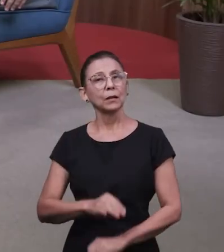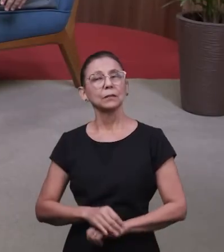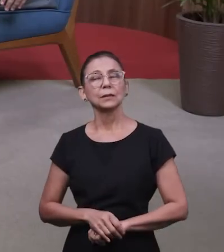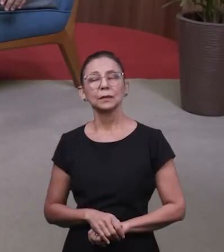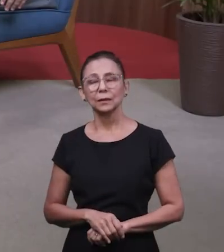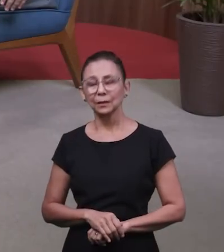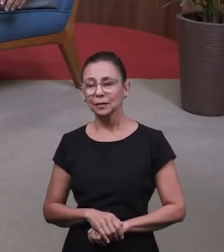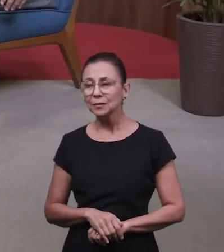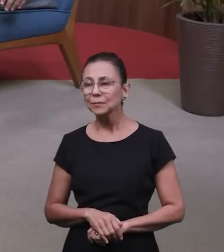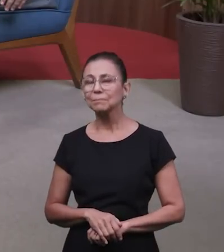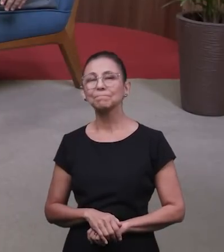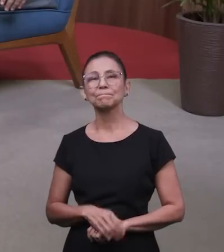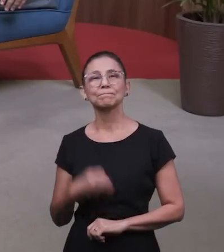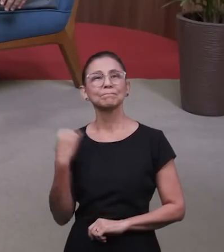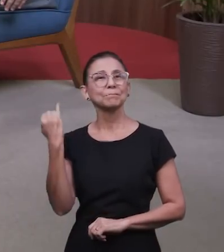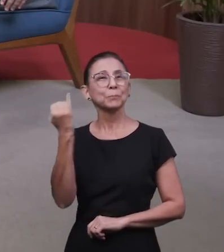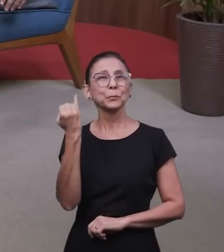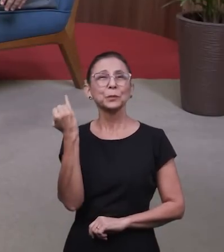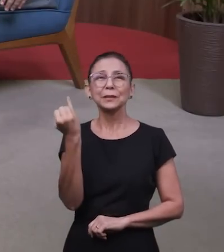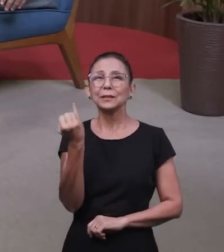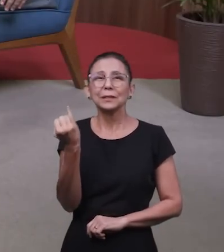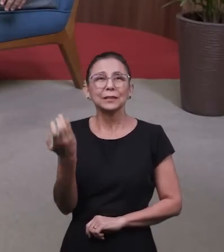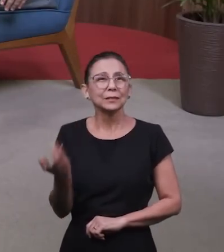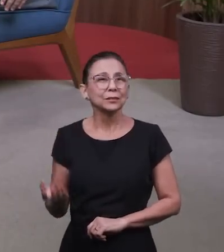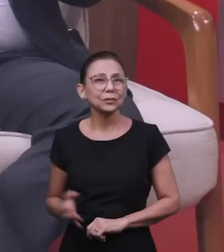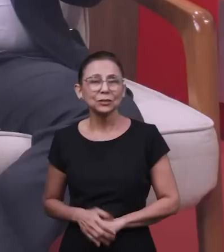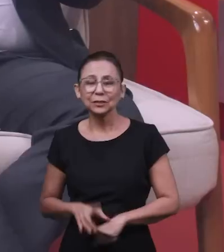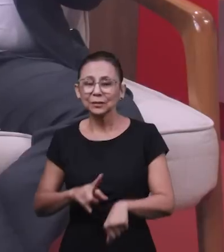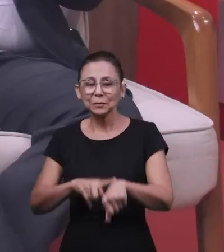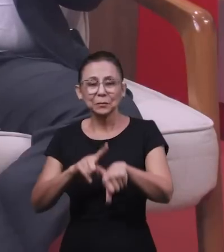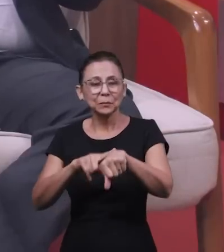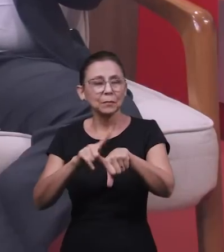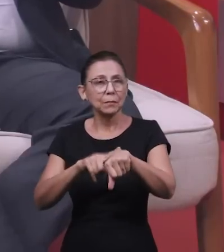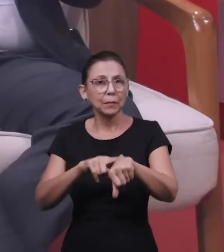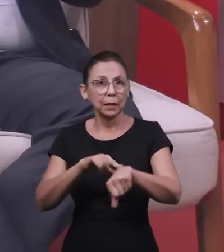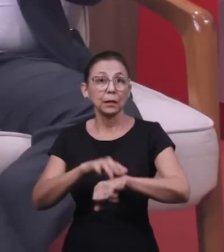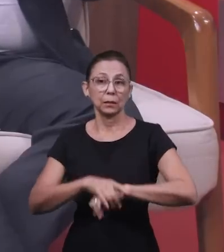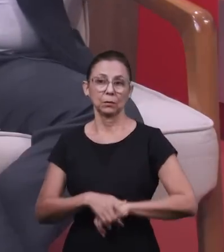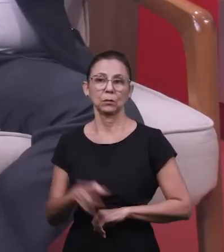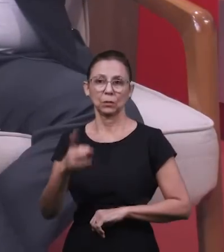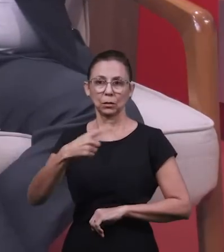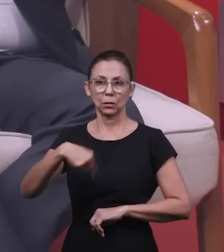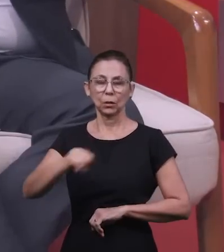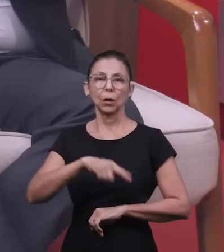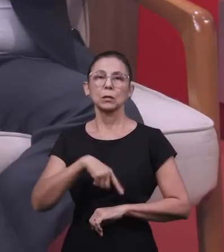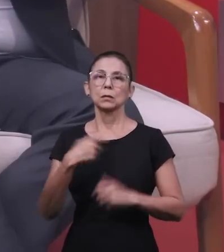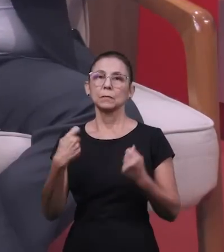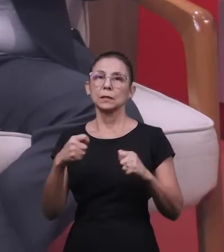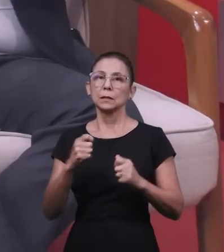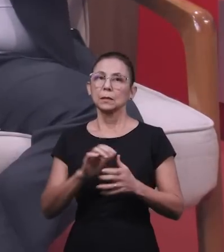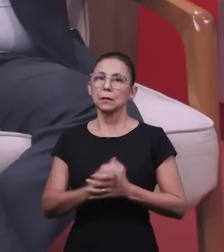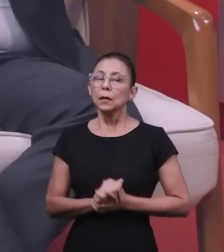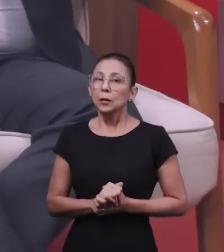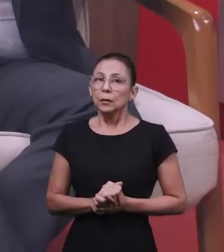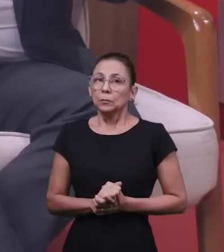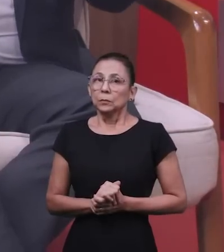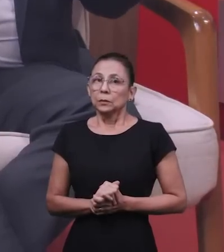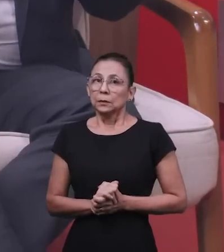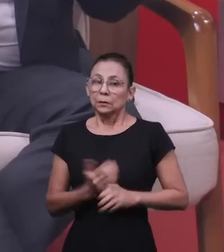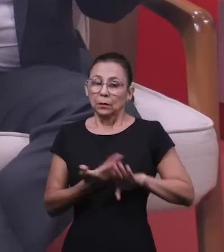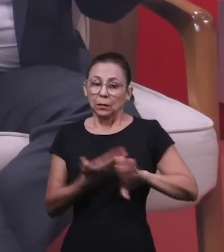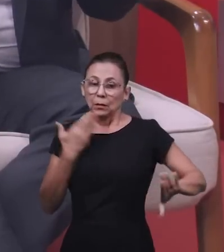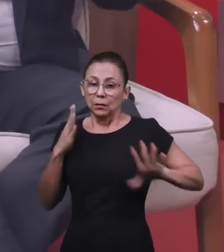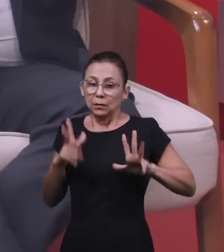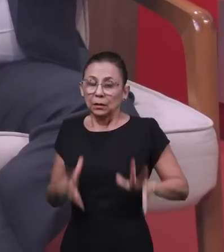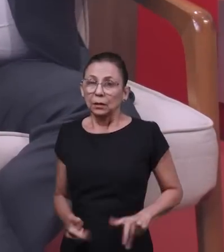o fundamento mais importante, especialmente nesta hora. A gente tem que estar firmado na doutrina, porque não abrir e fechar